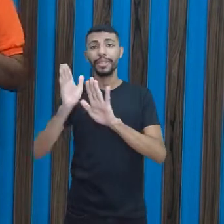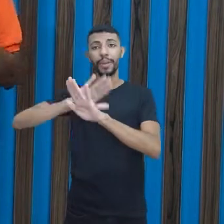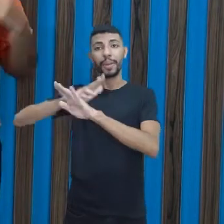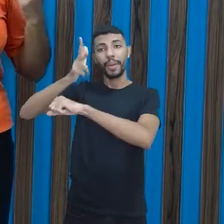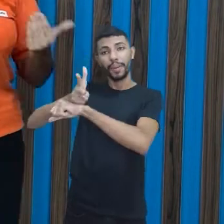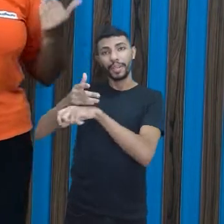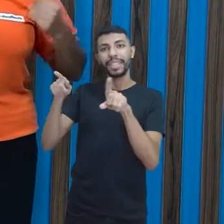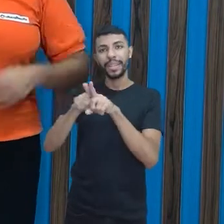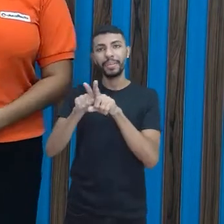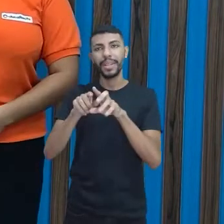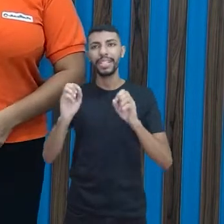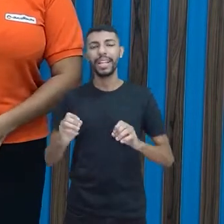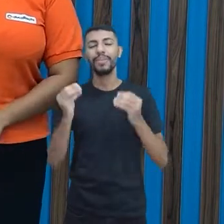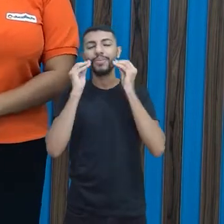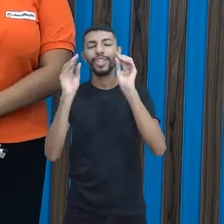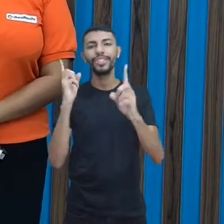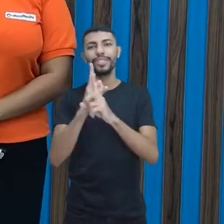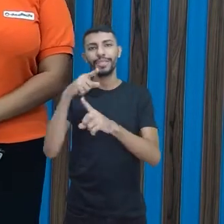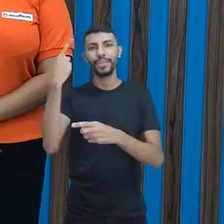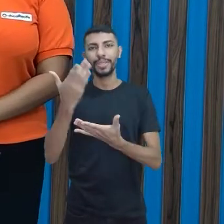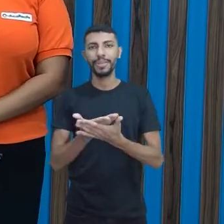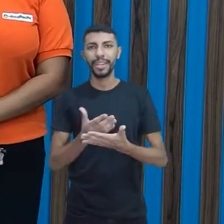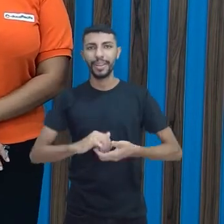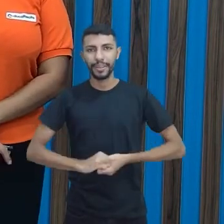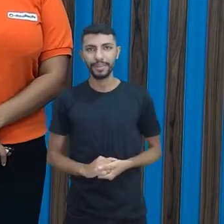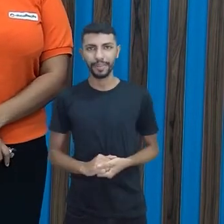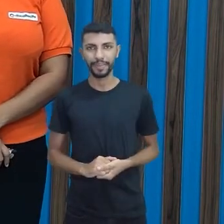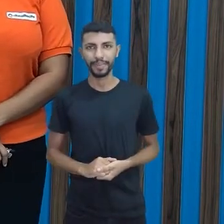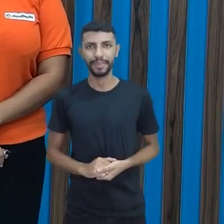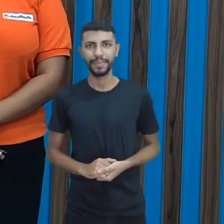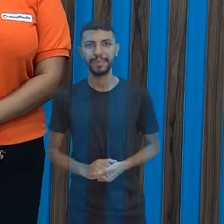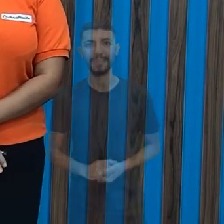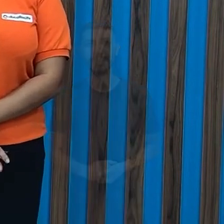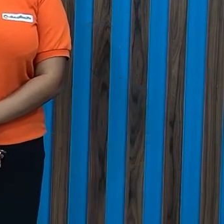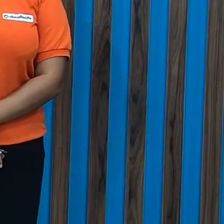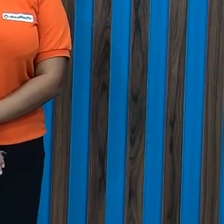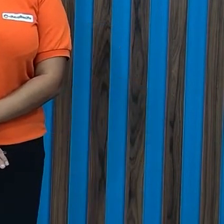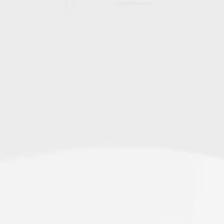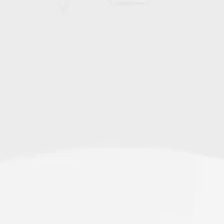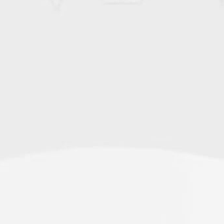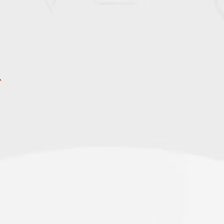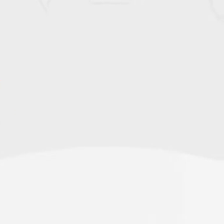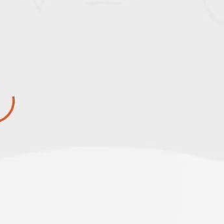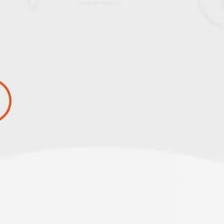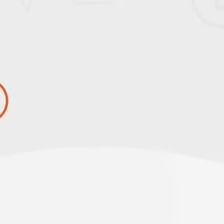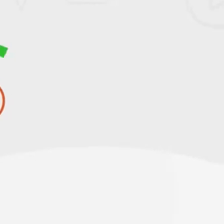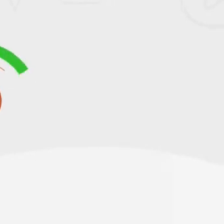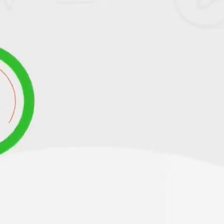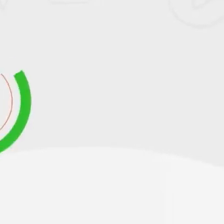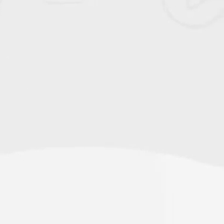vocês. Então, um beijo e até a próxima.